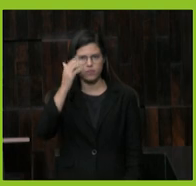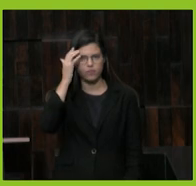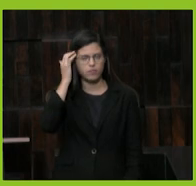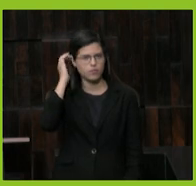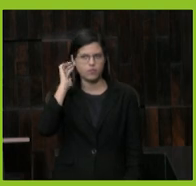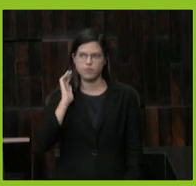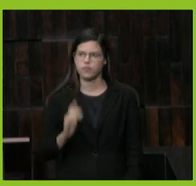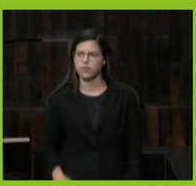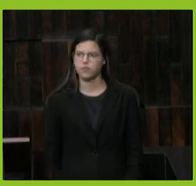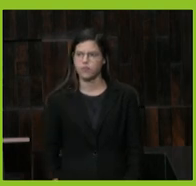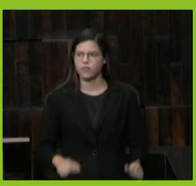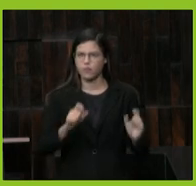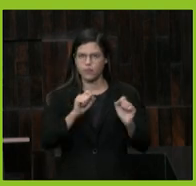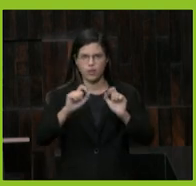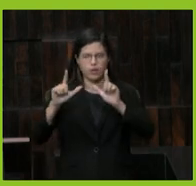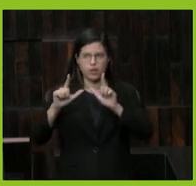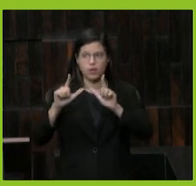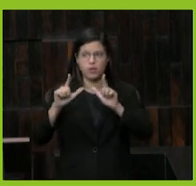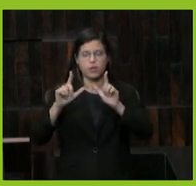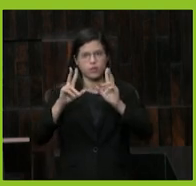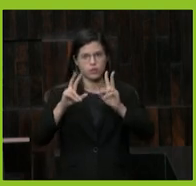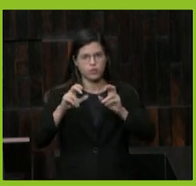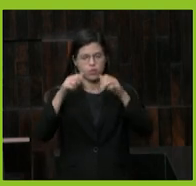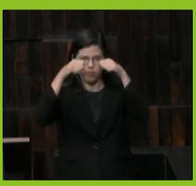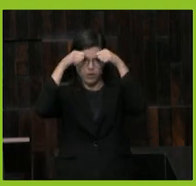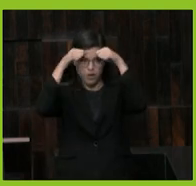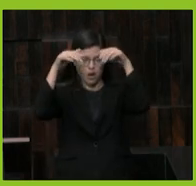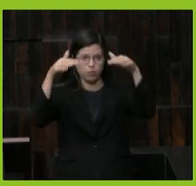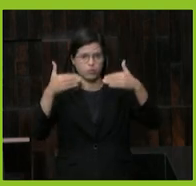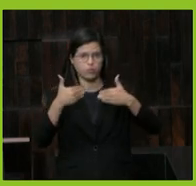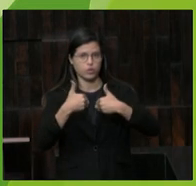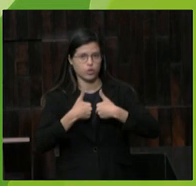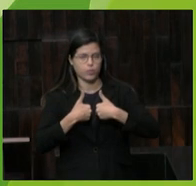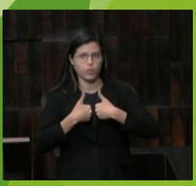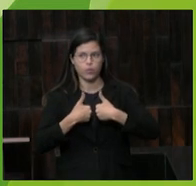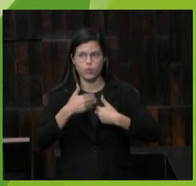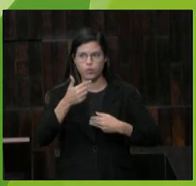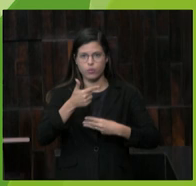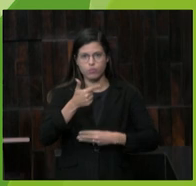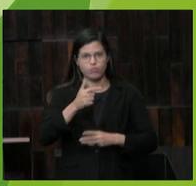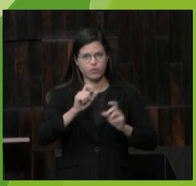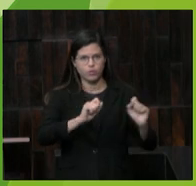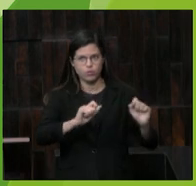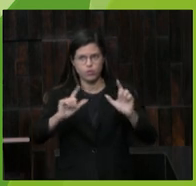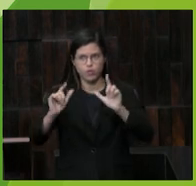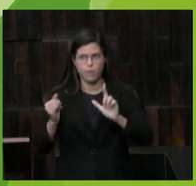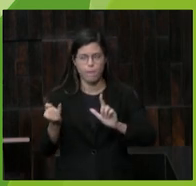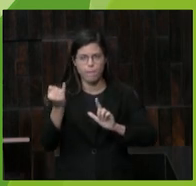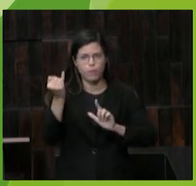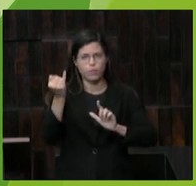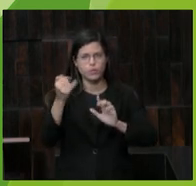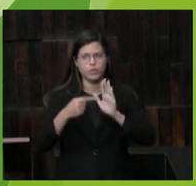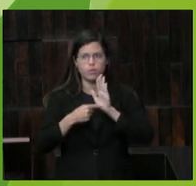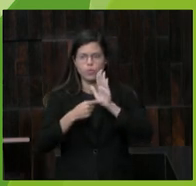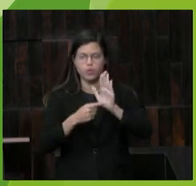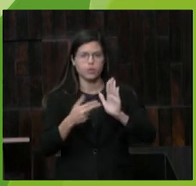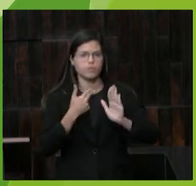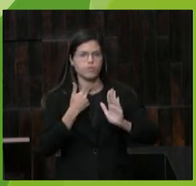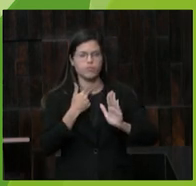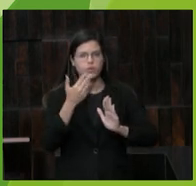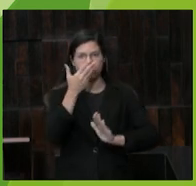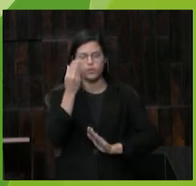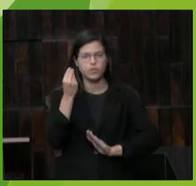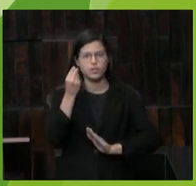Aqui, o transtorno do espectro do autismo. E aí, o segundo slide, eu achei importante a gente frisar isso. A gente não pode esquecer